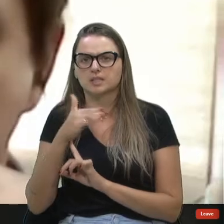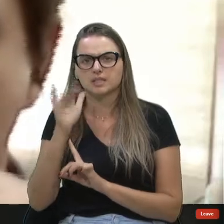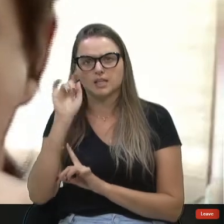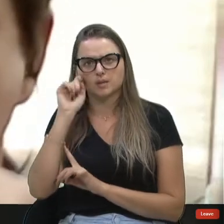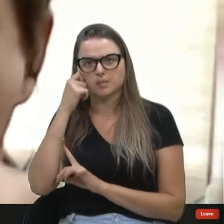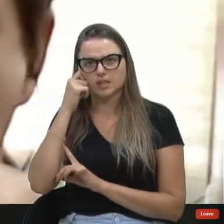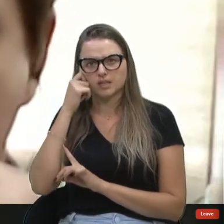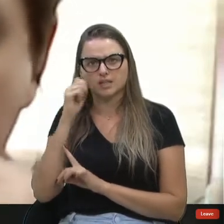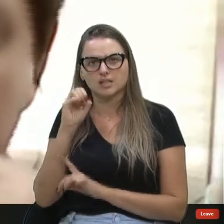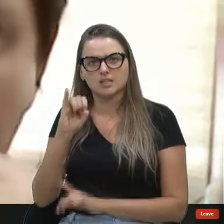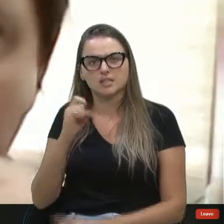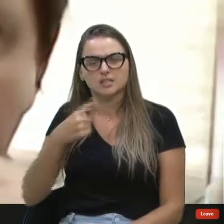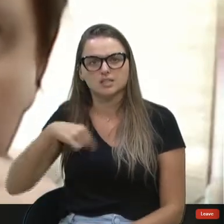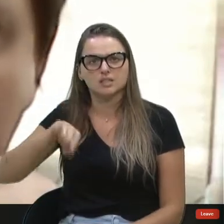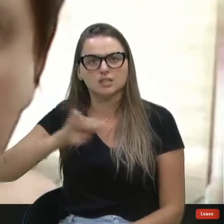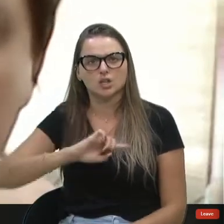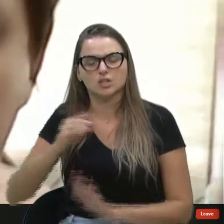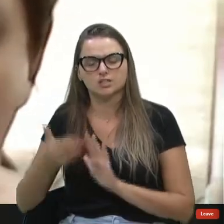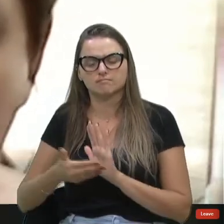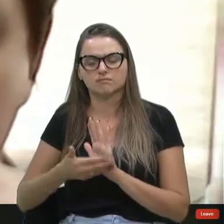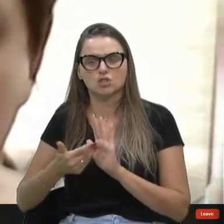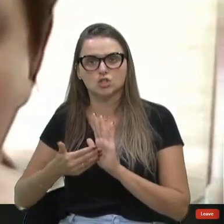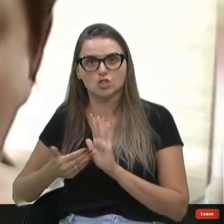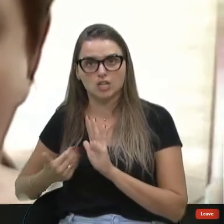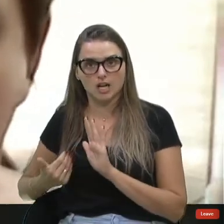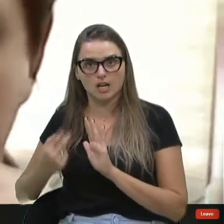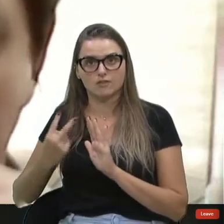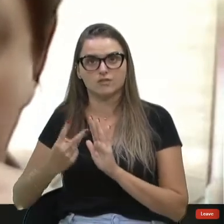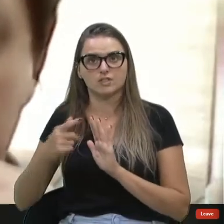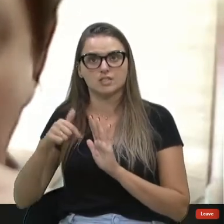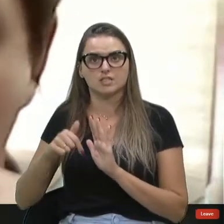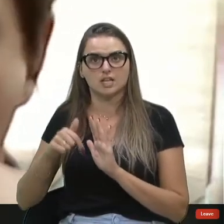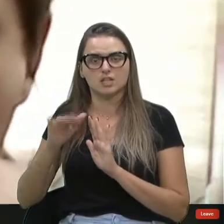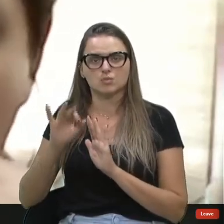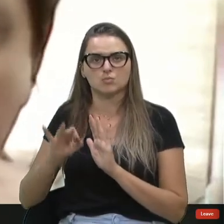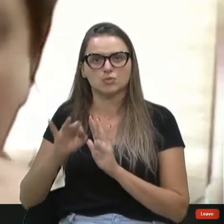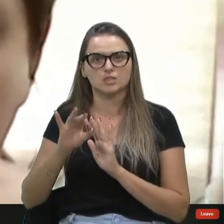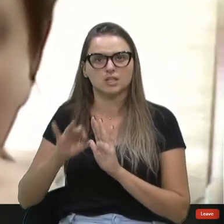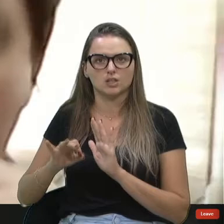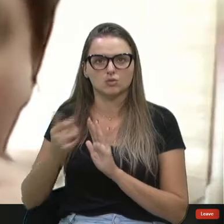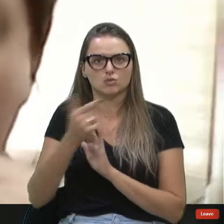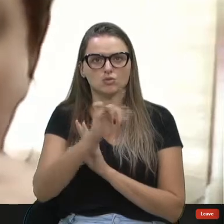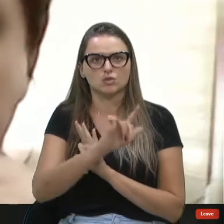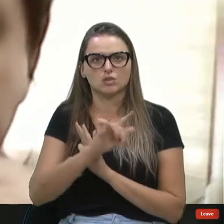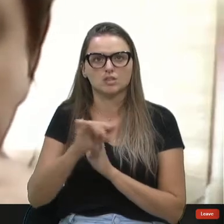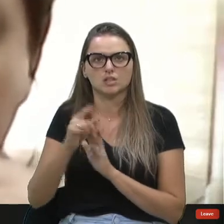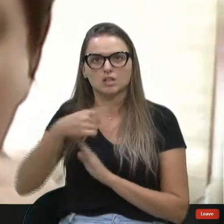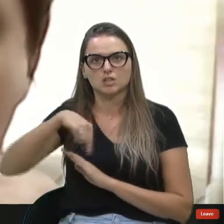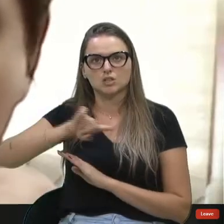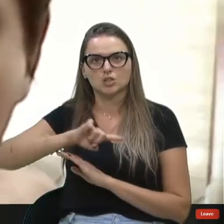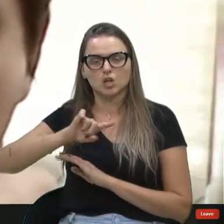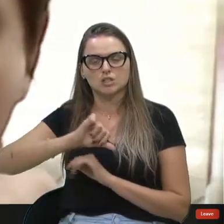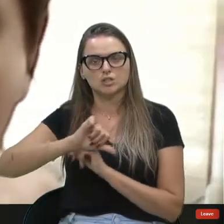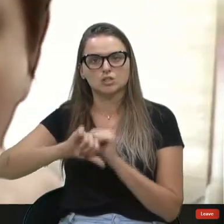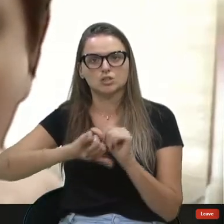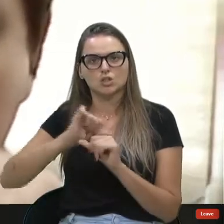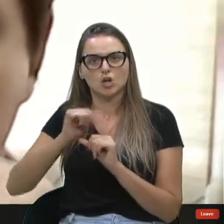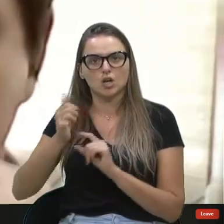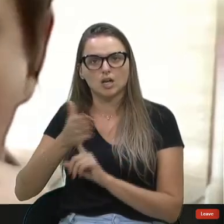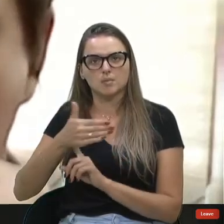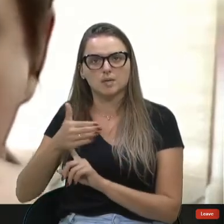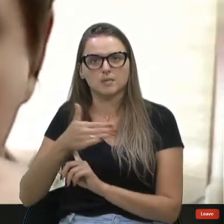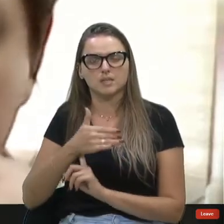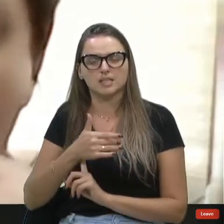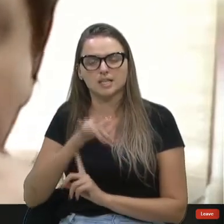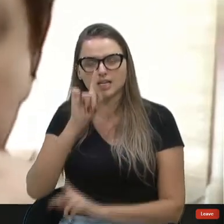realidade, se nós tirarmos 27% dos leitos e liberarmos eles, nós vamos para a bandeira amarela. Então, o que acontece?